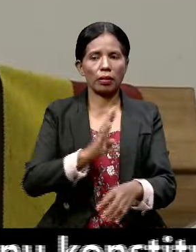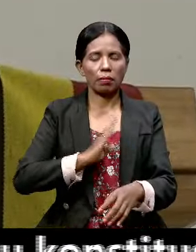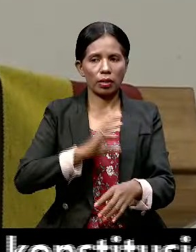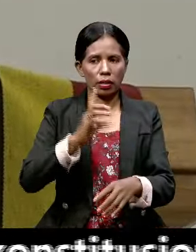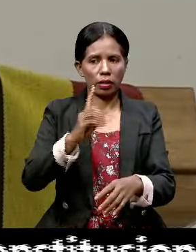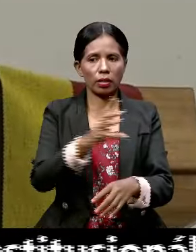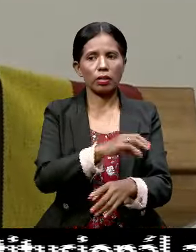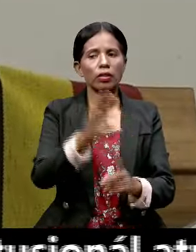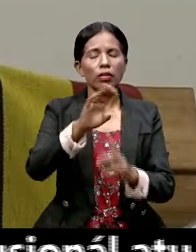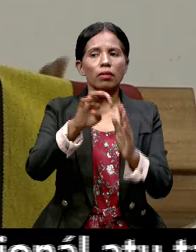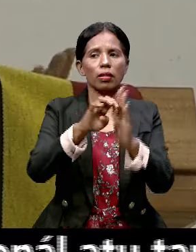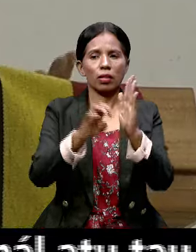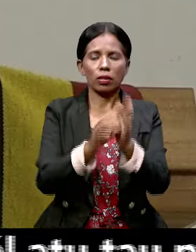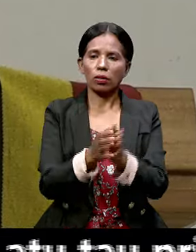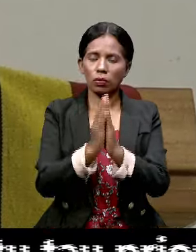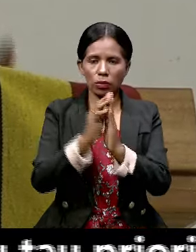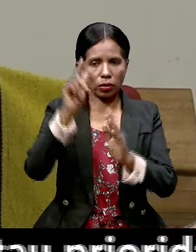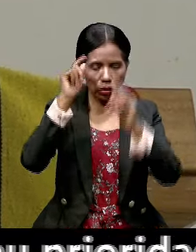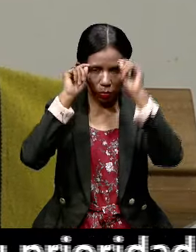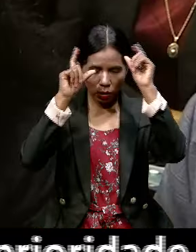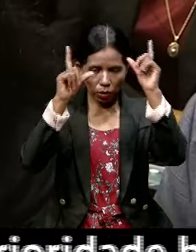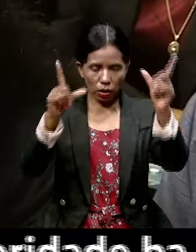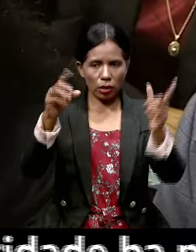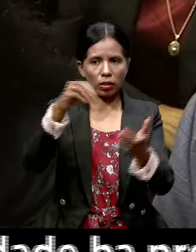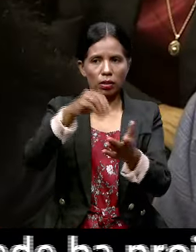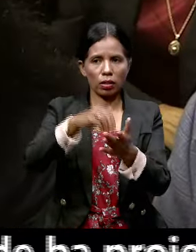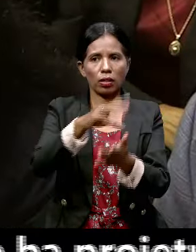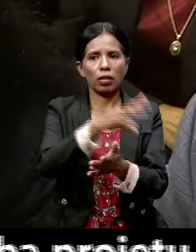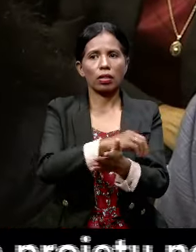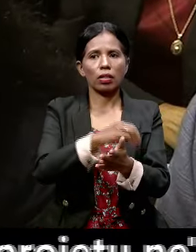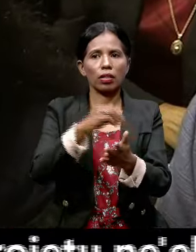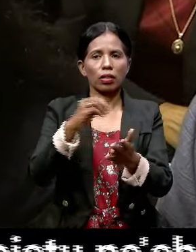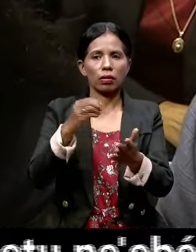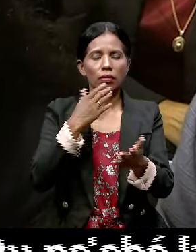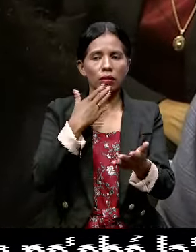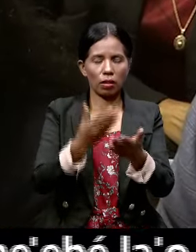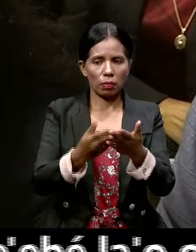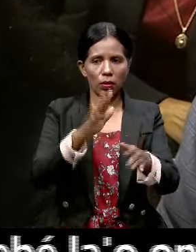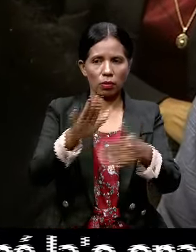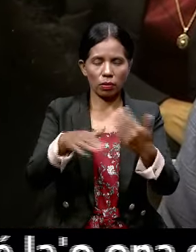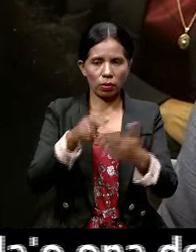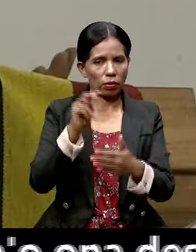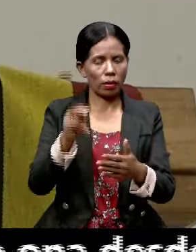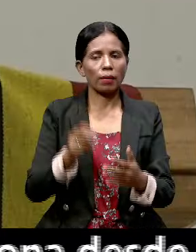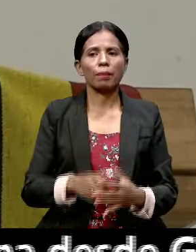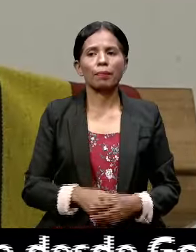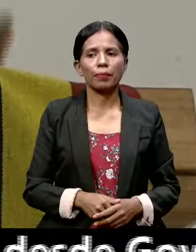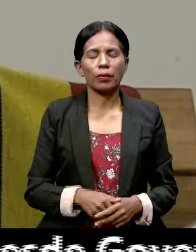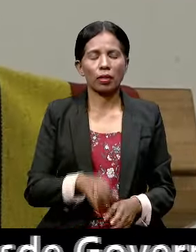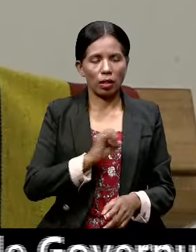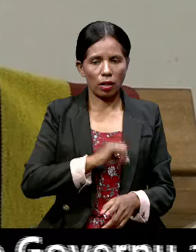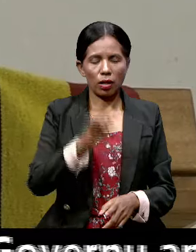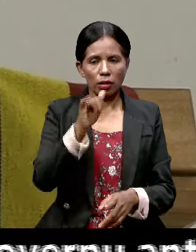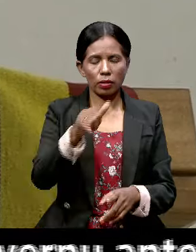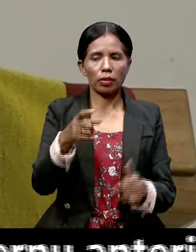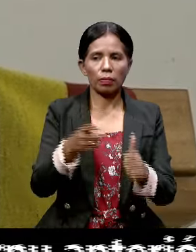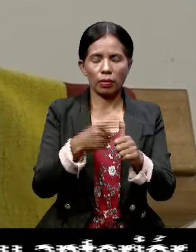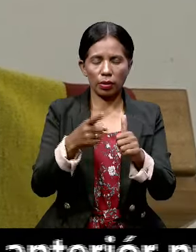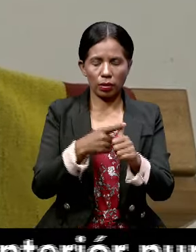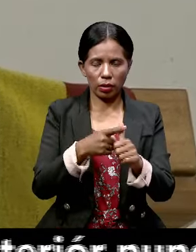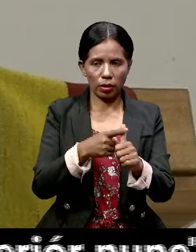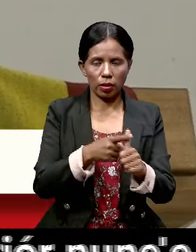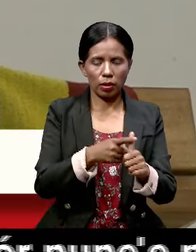ne se festaram russo timoroan a tu preserva a linha materna, também recusou ne povo nien. Nenhum não concorda, primeiro, tamo a